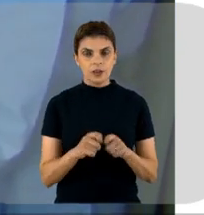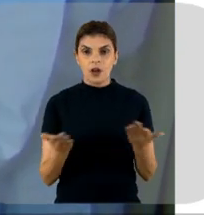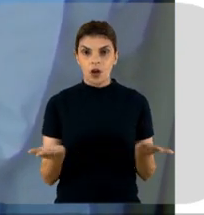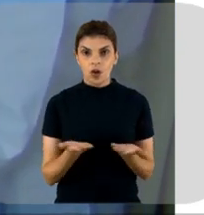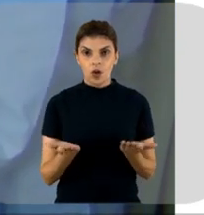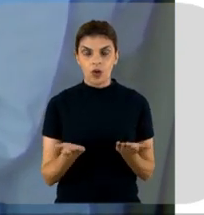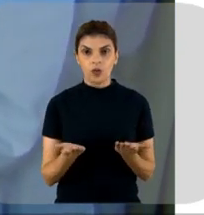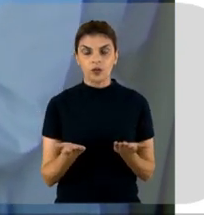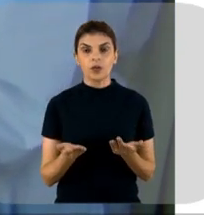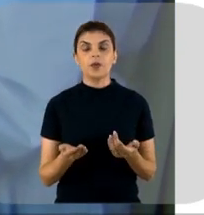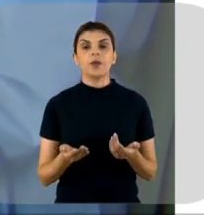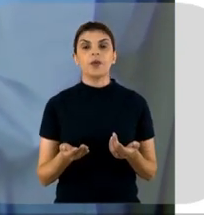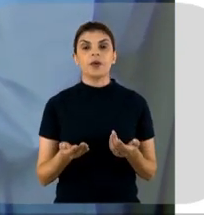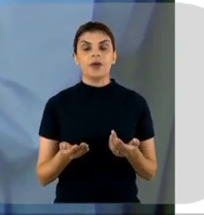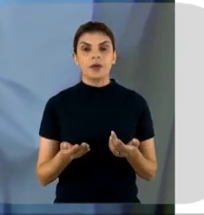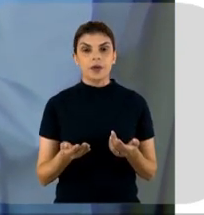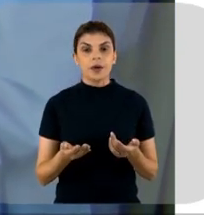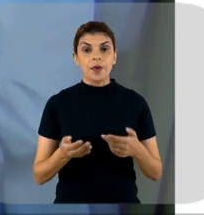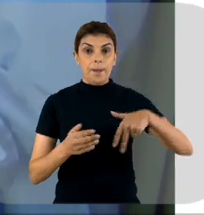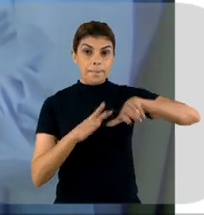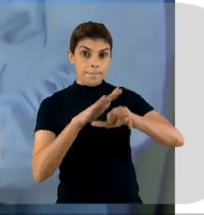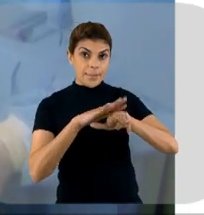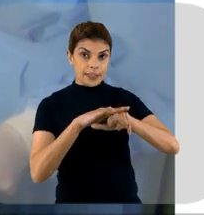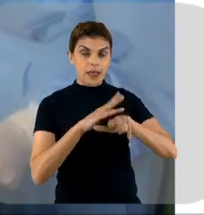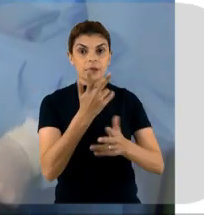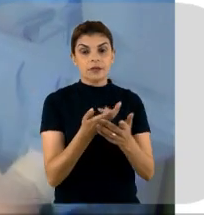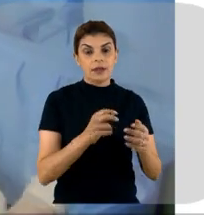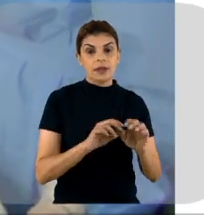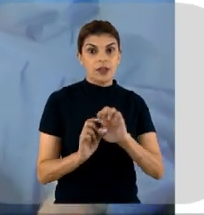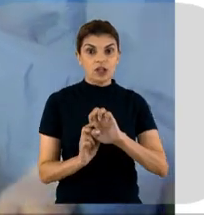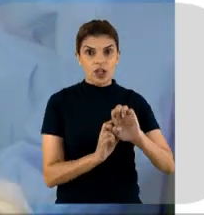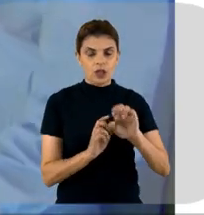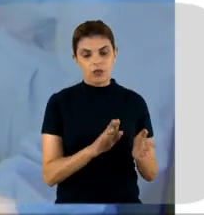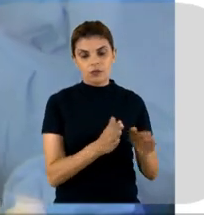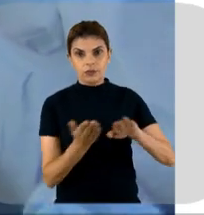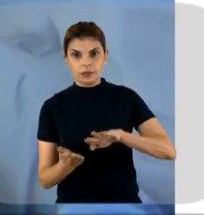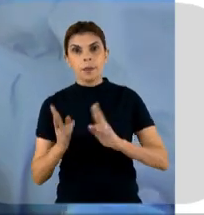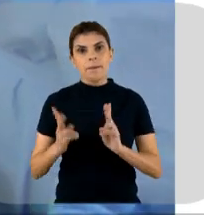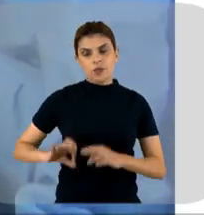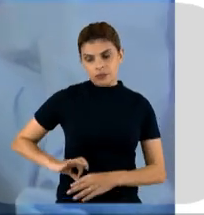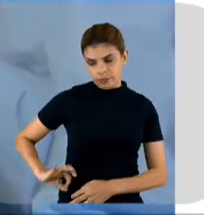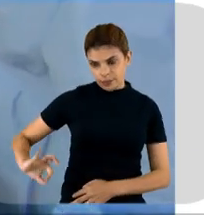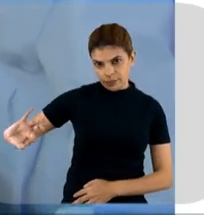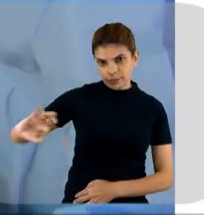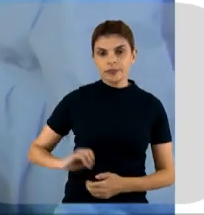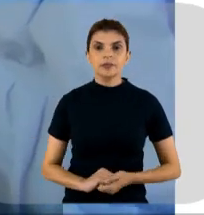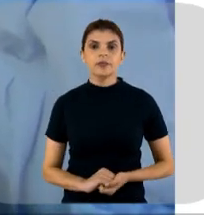Aproximaremos o paciente para o lado esquerdo, mesmo lado do